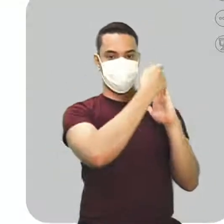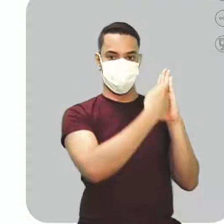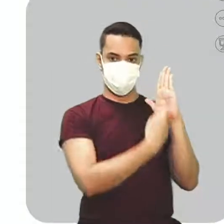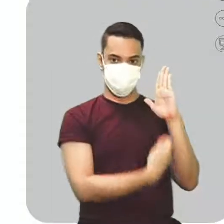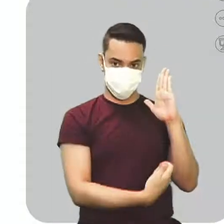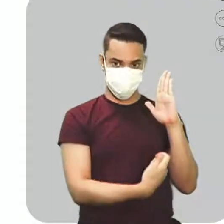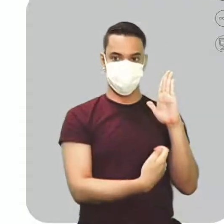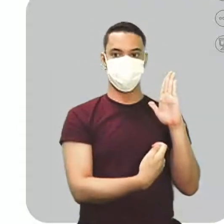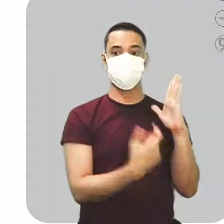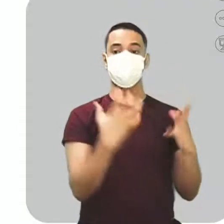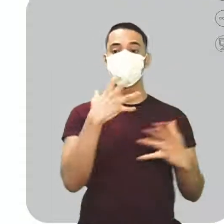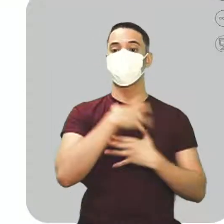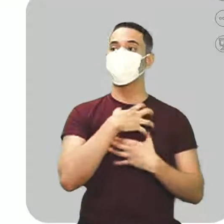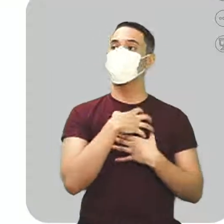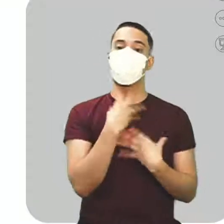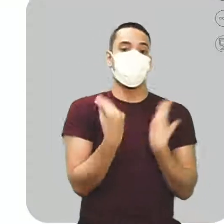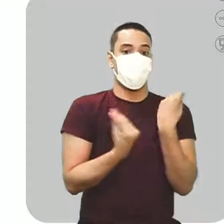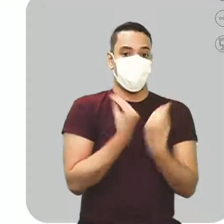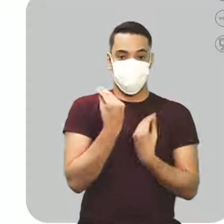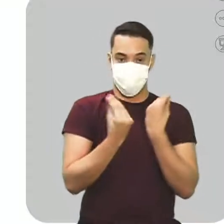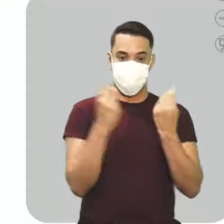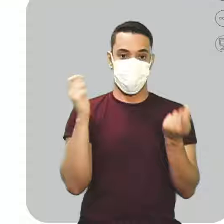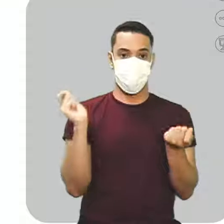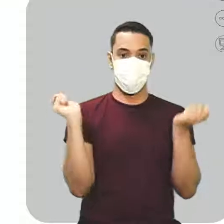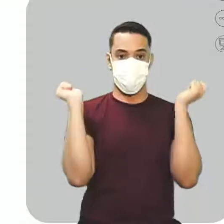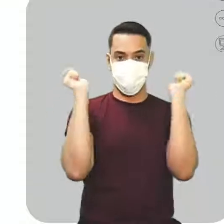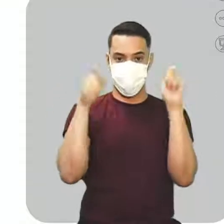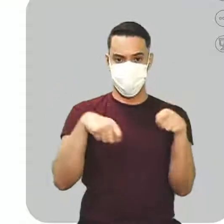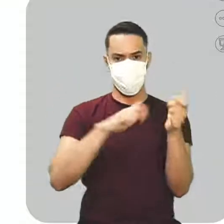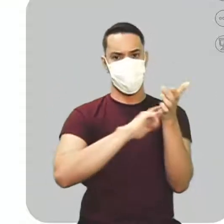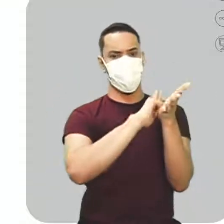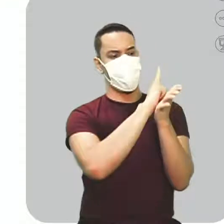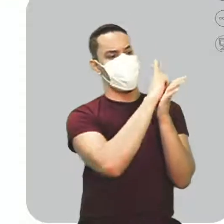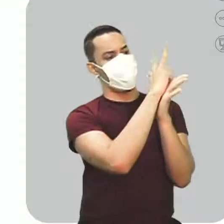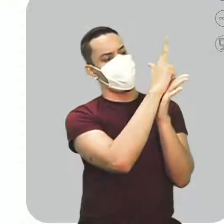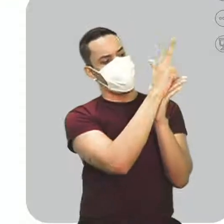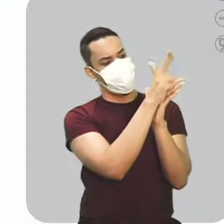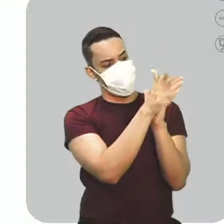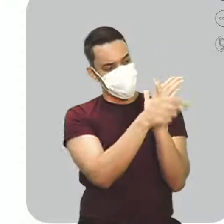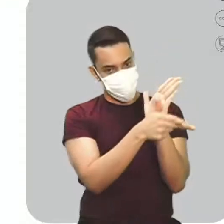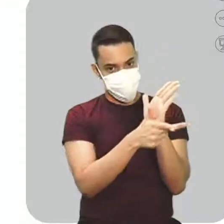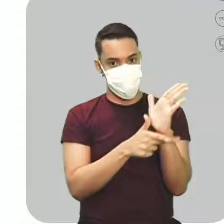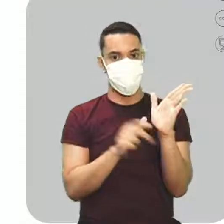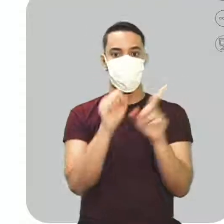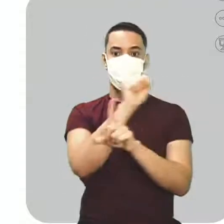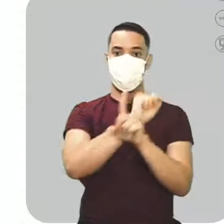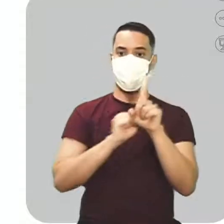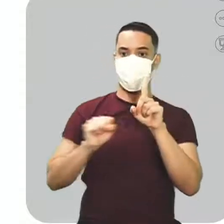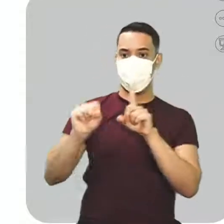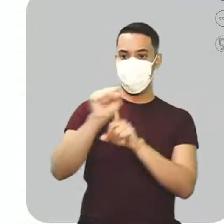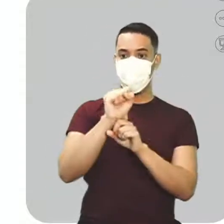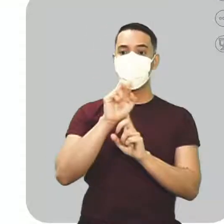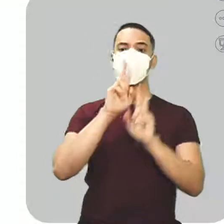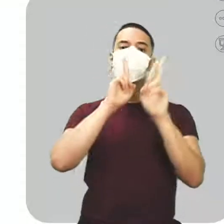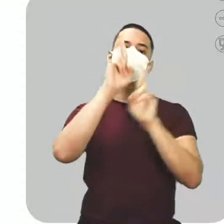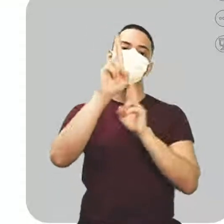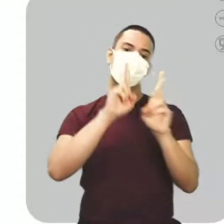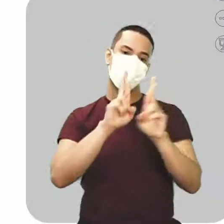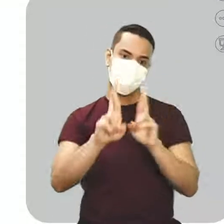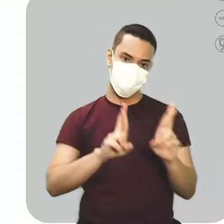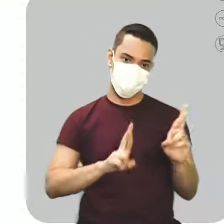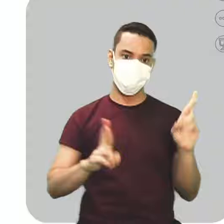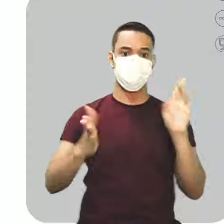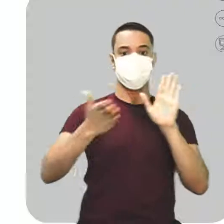escritos, de modo a atender às múltiplas demandas sociais, respondendo aos